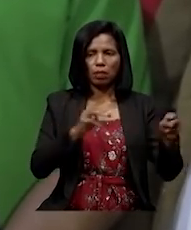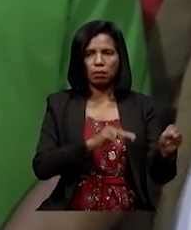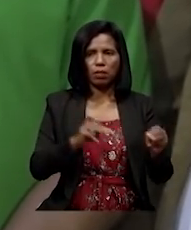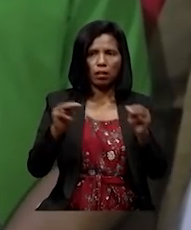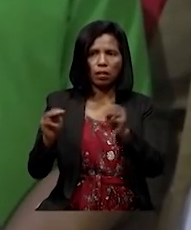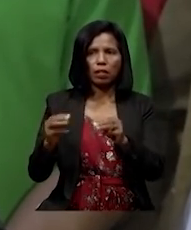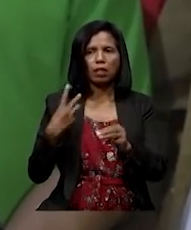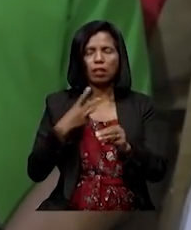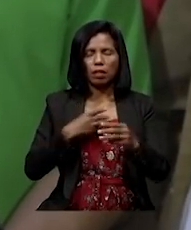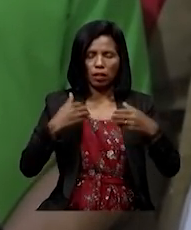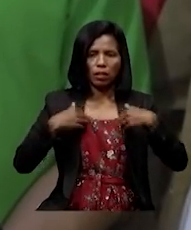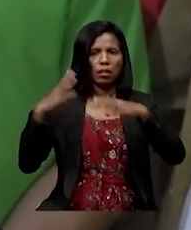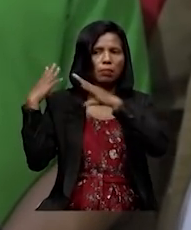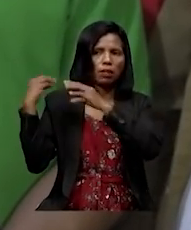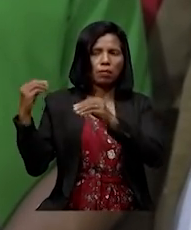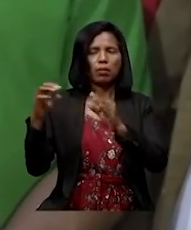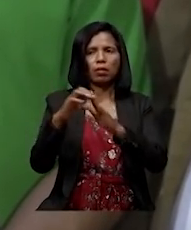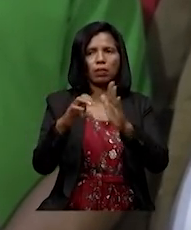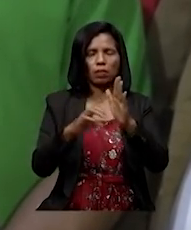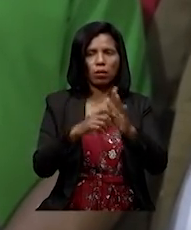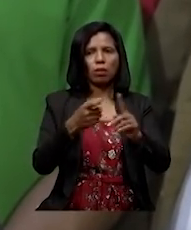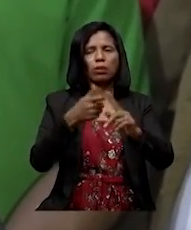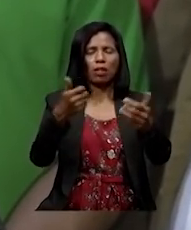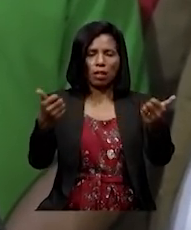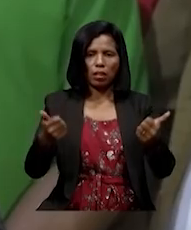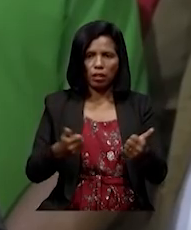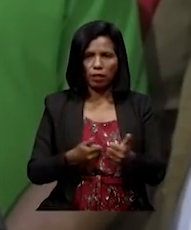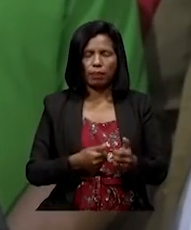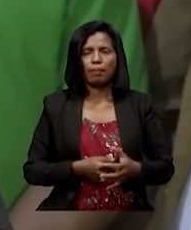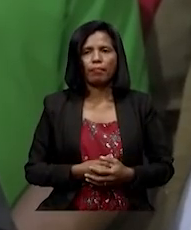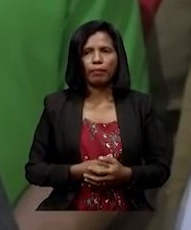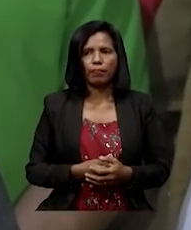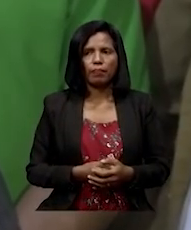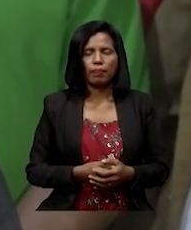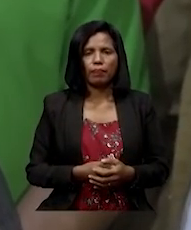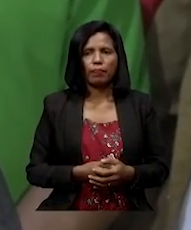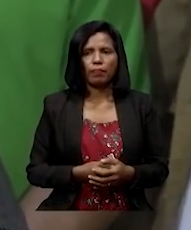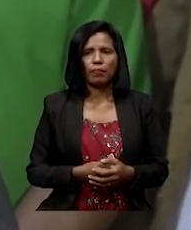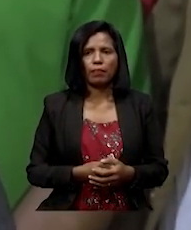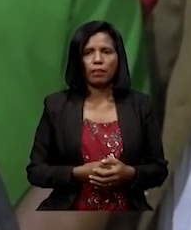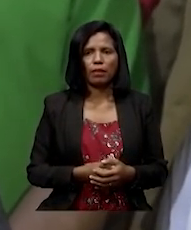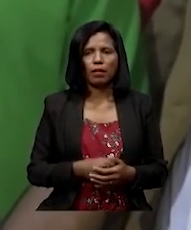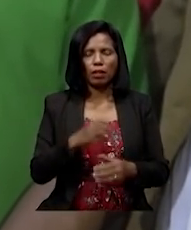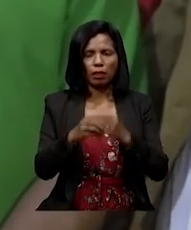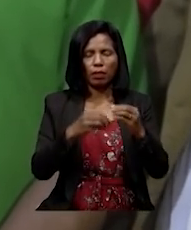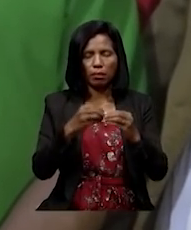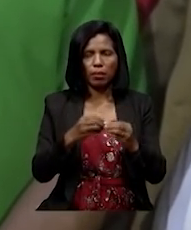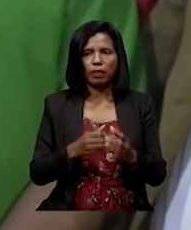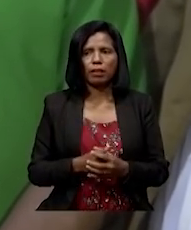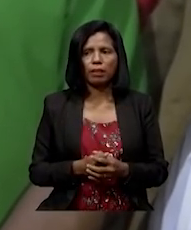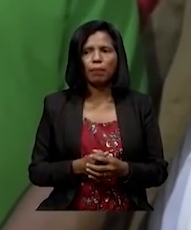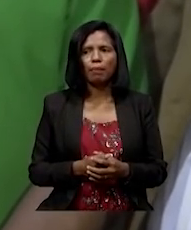ite esperança tamba ita nia estrutura ne mais social dia então significa tak